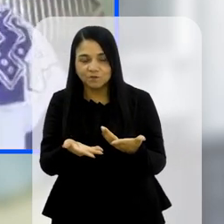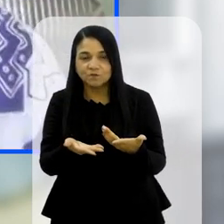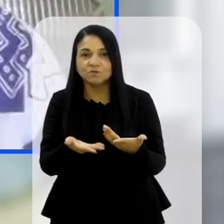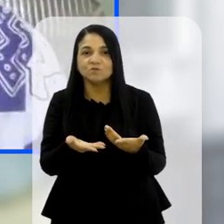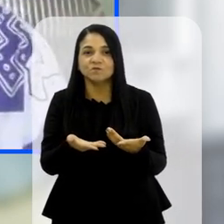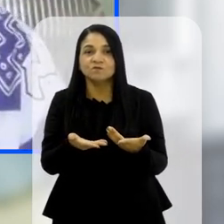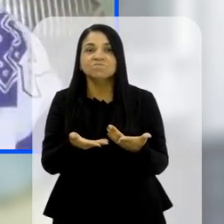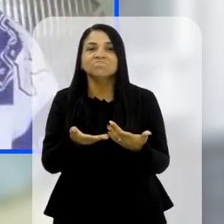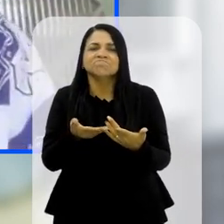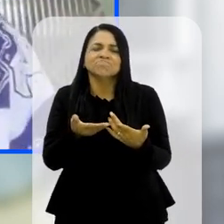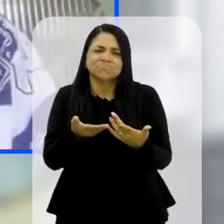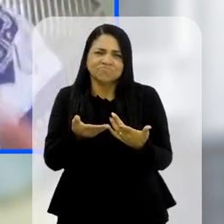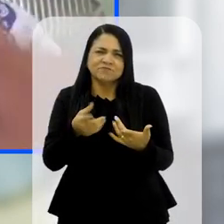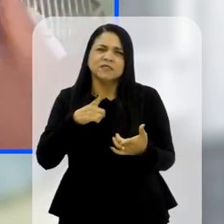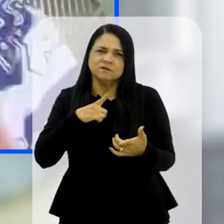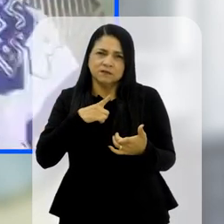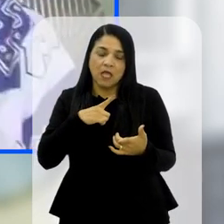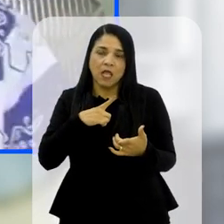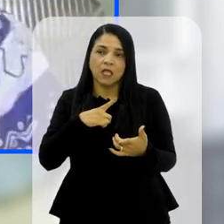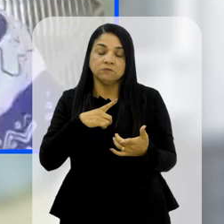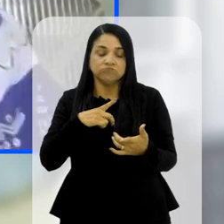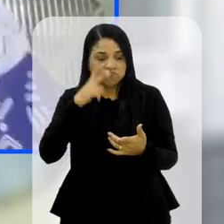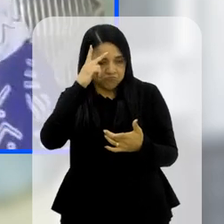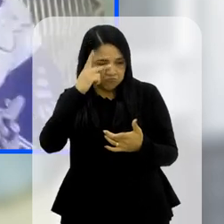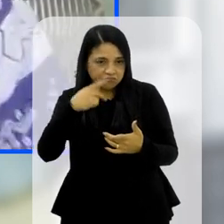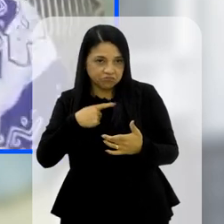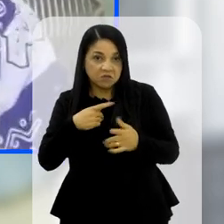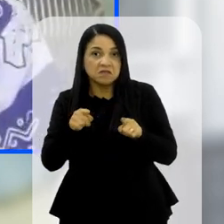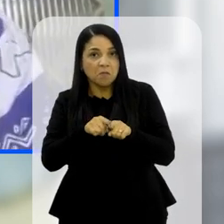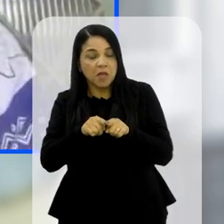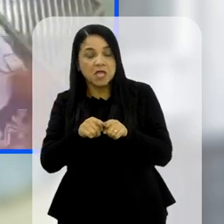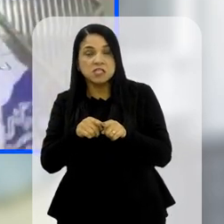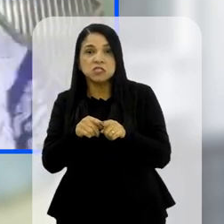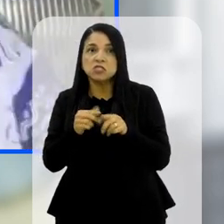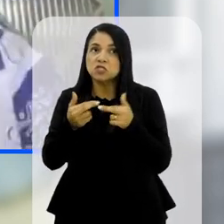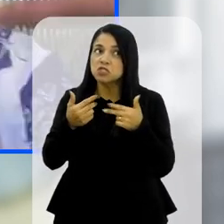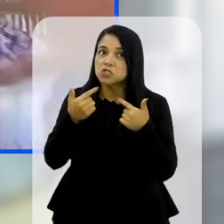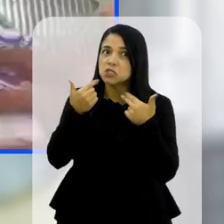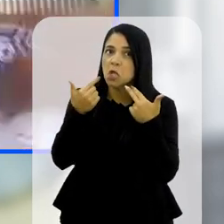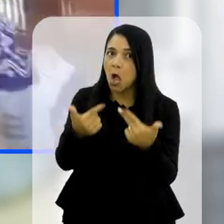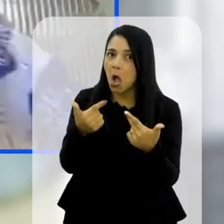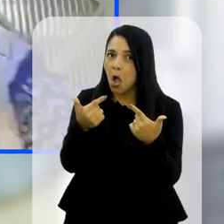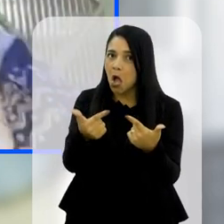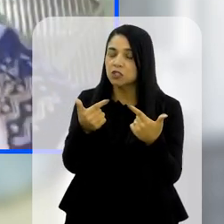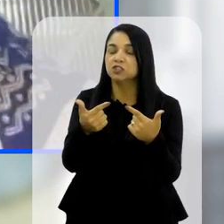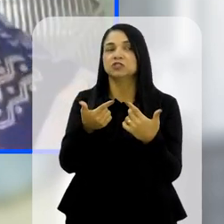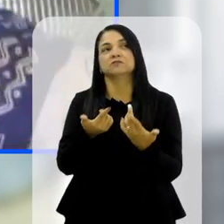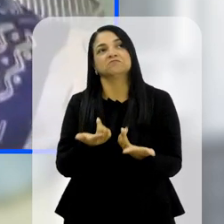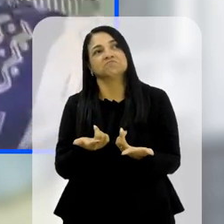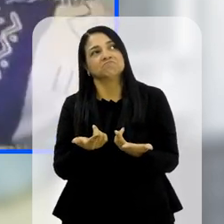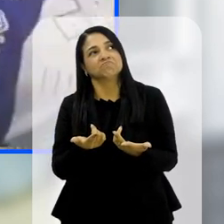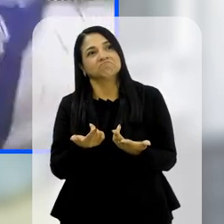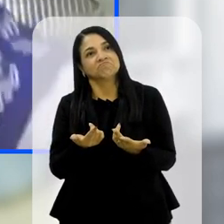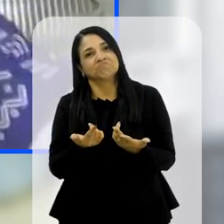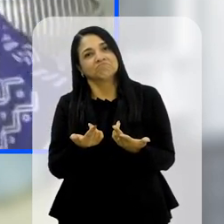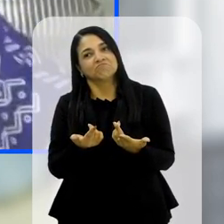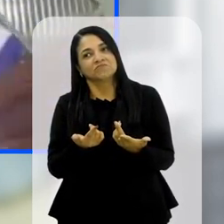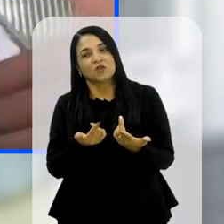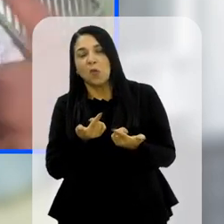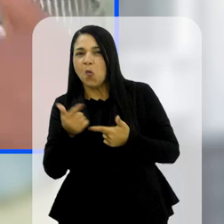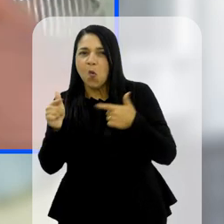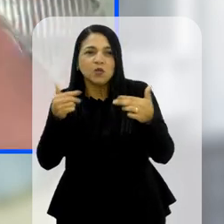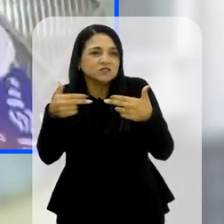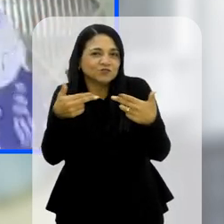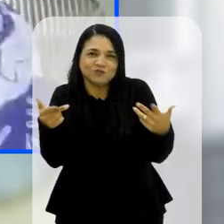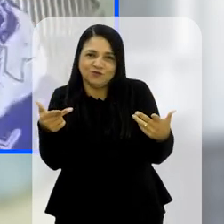mesmo, trabalhando assim. Enfim, tem um apuro pessoal, mas tem também contar com a sorte, ter outros